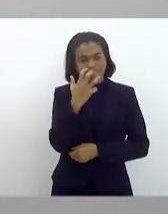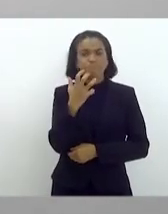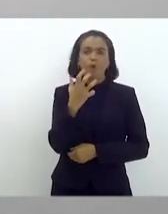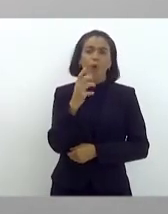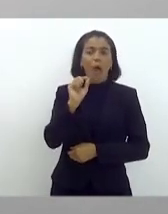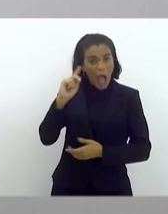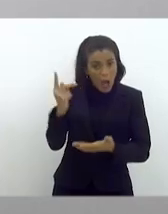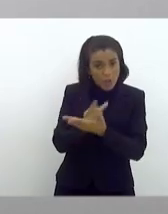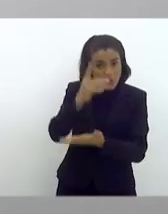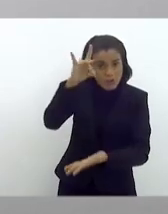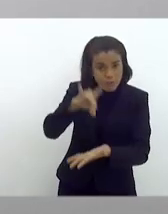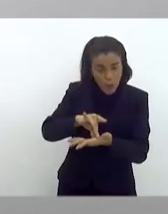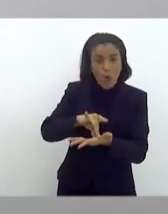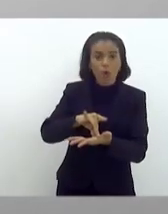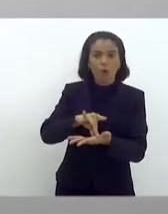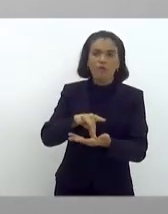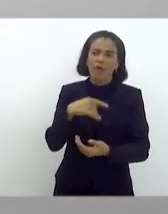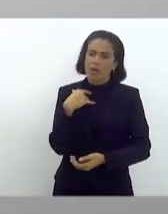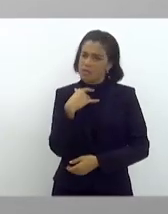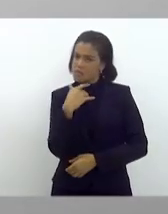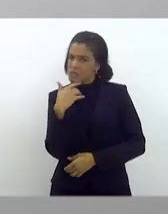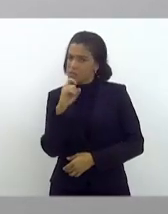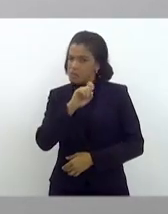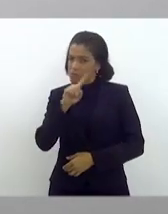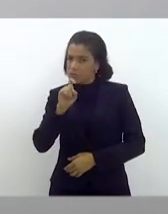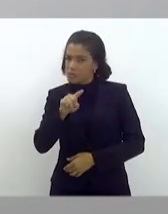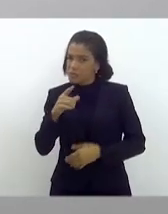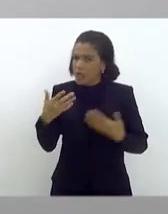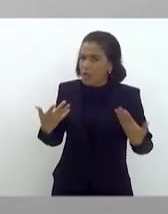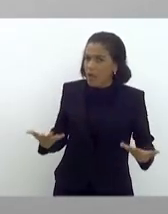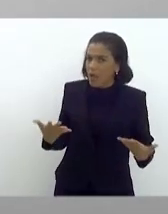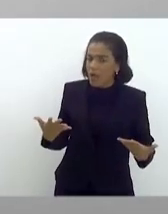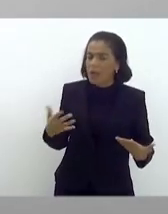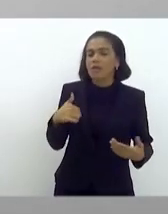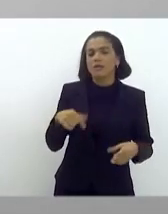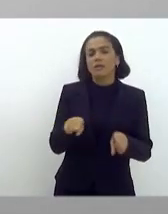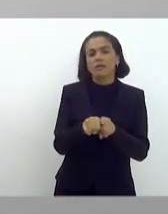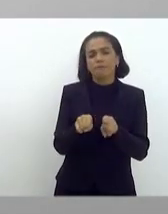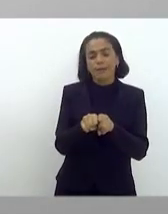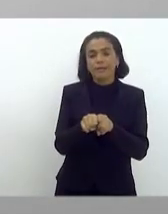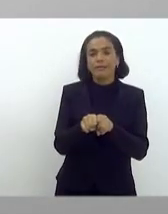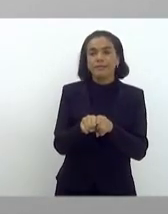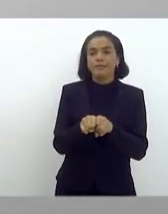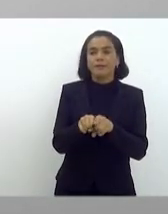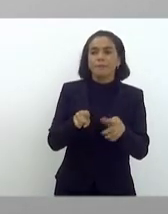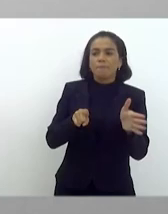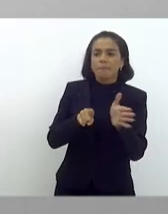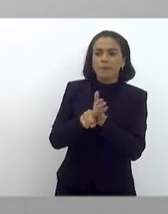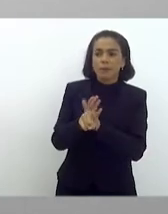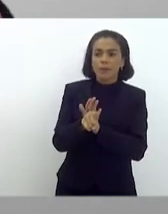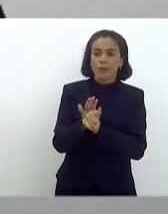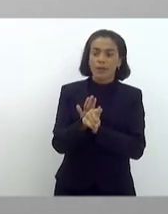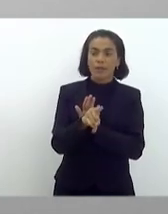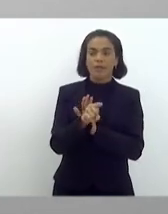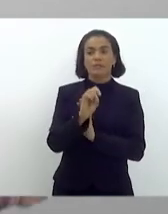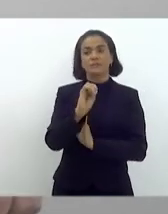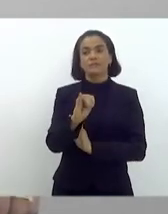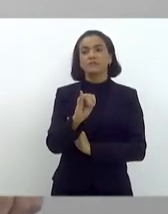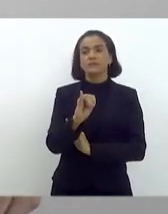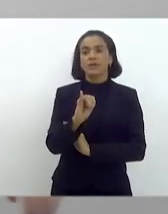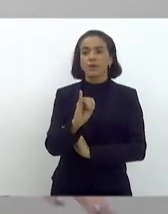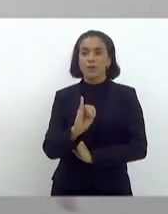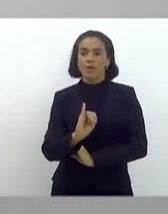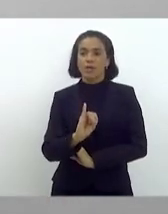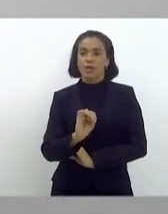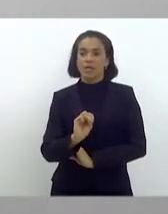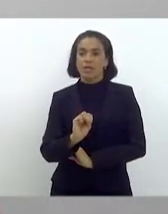aconteceu e não ficar naquela será e eu queria também perguntar se a wishi